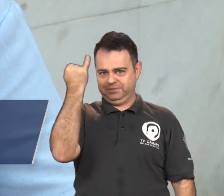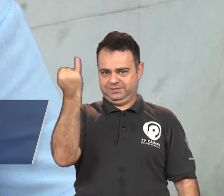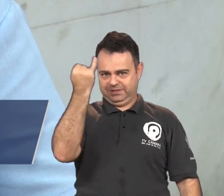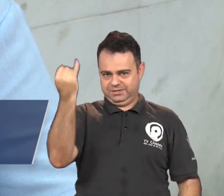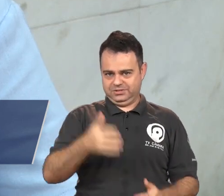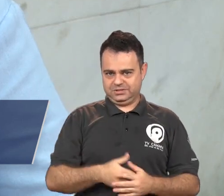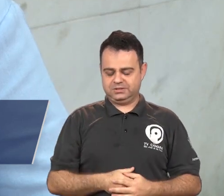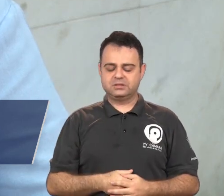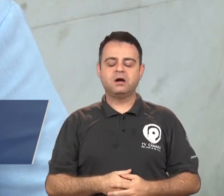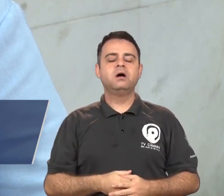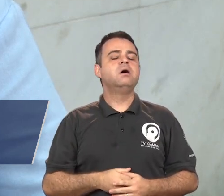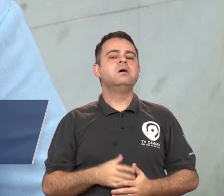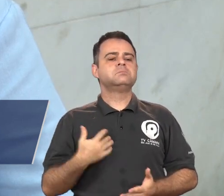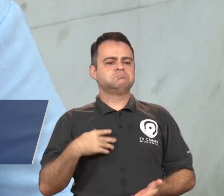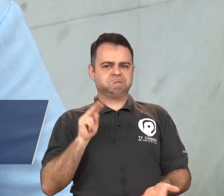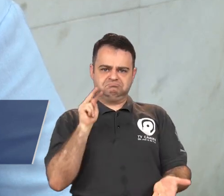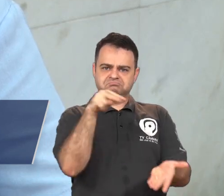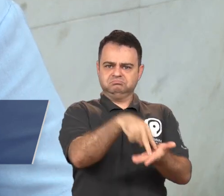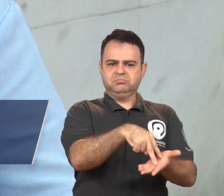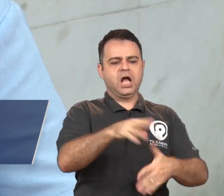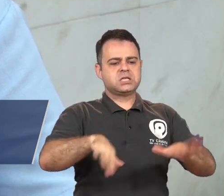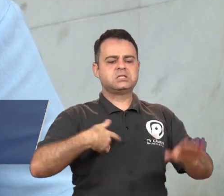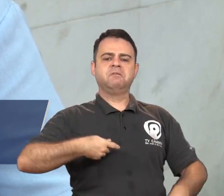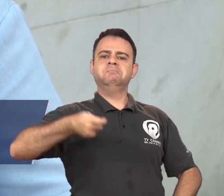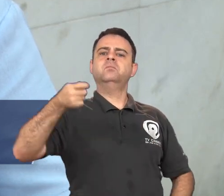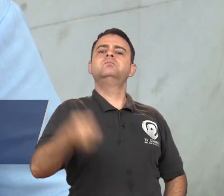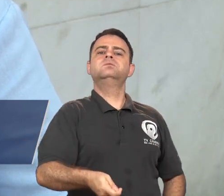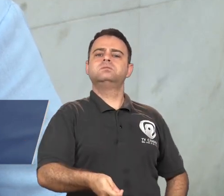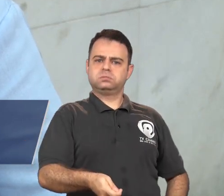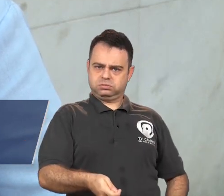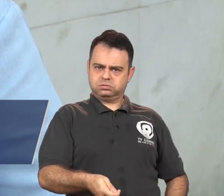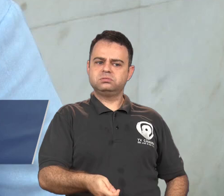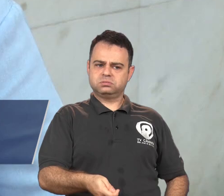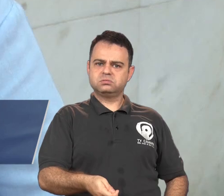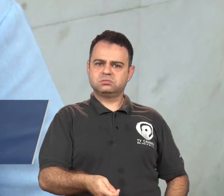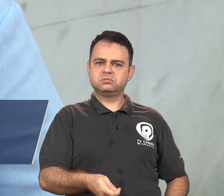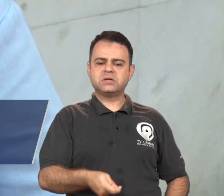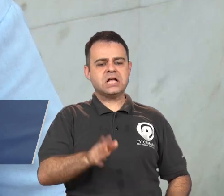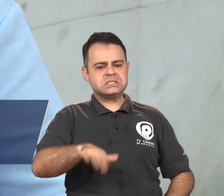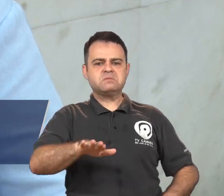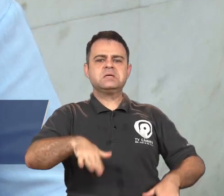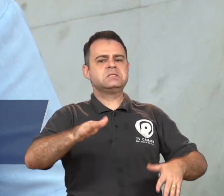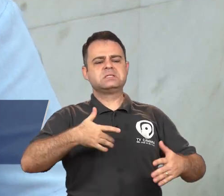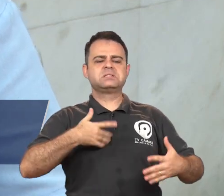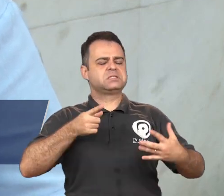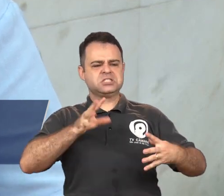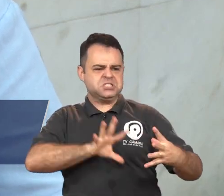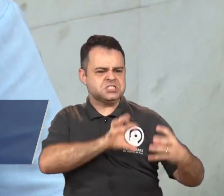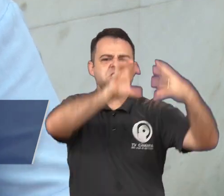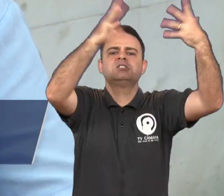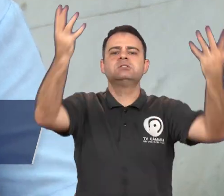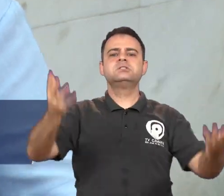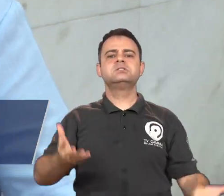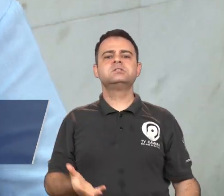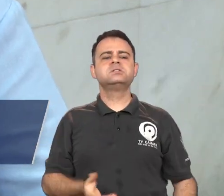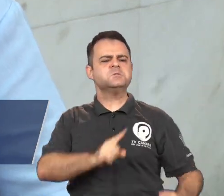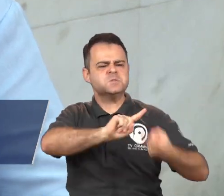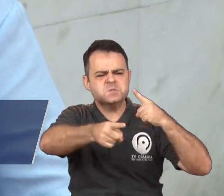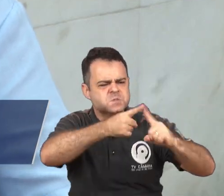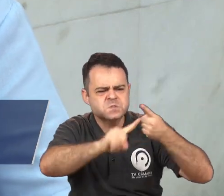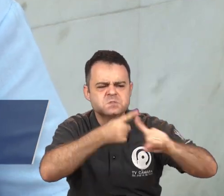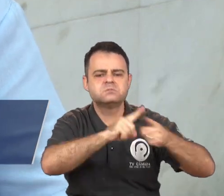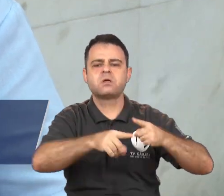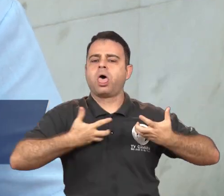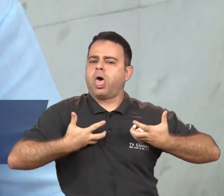lógico que você tem que ter uma postura firme muitas vezes. Muitas vezes eu tive que bater na mesa, muitas vezes a negociação é